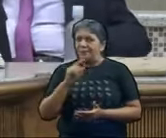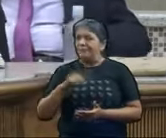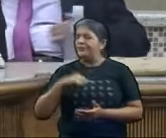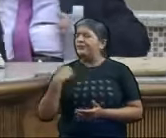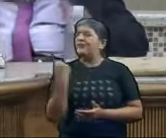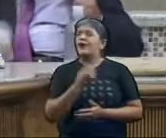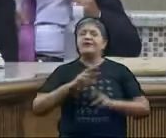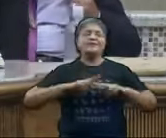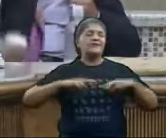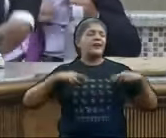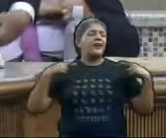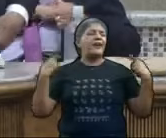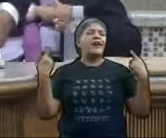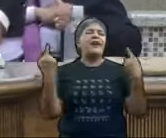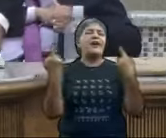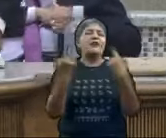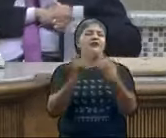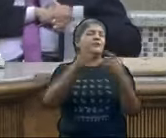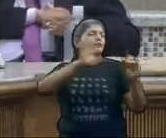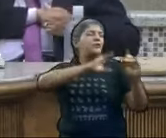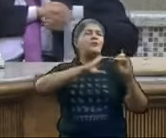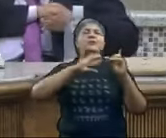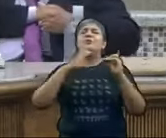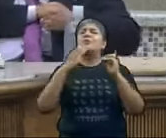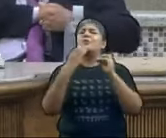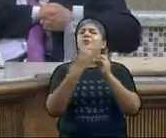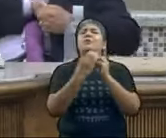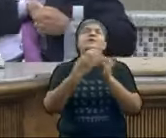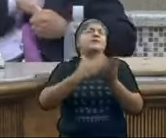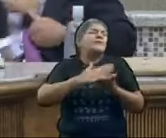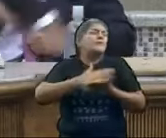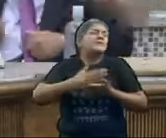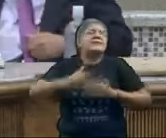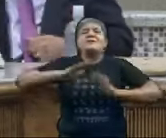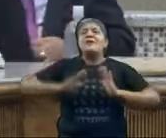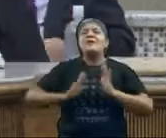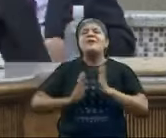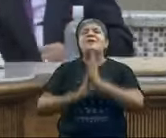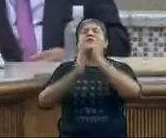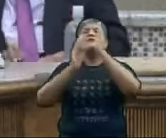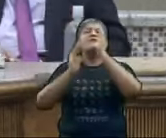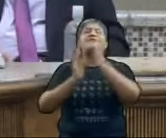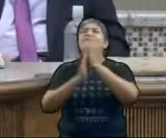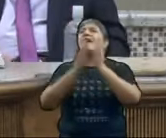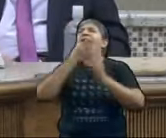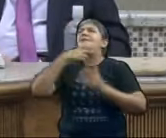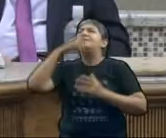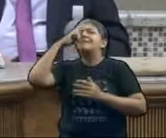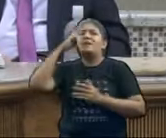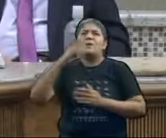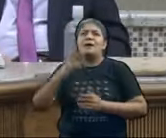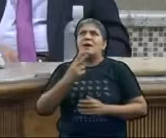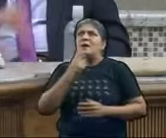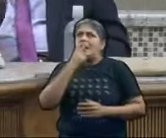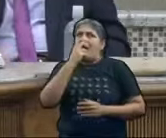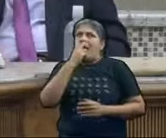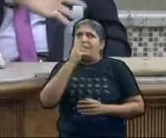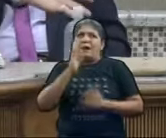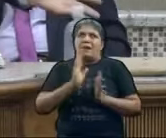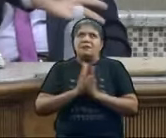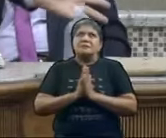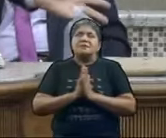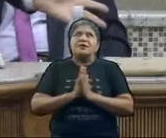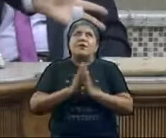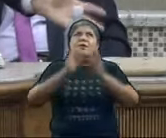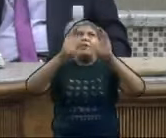Deus congrega aqui para louvar o Senhor e para cultuar a Ele. E a gente sente, parece que os céus desceu. A gente usa